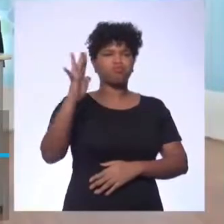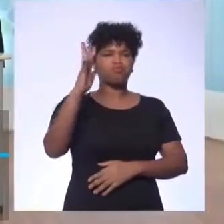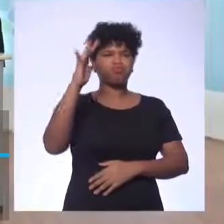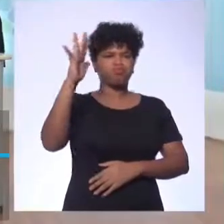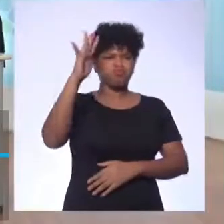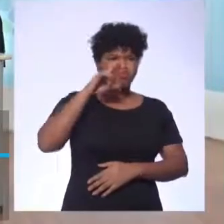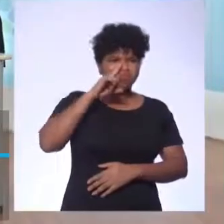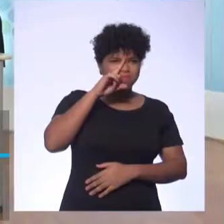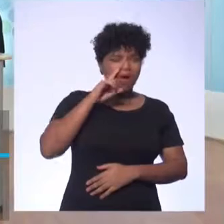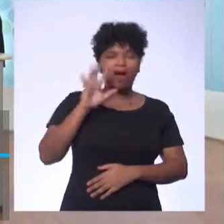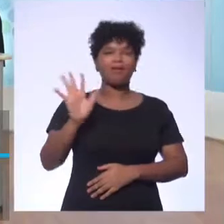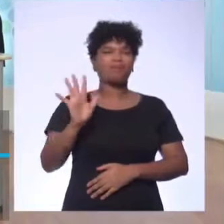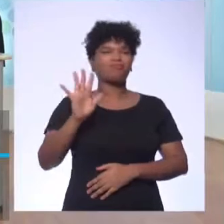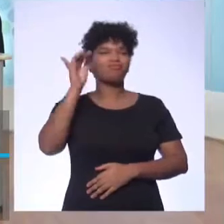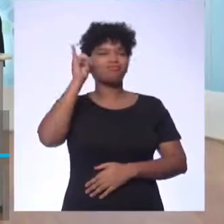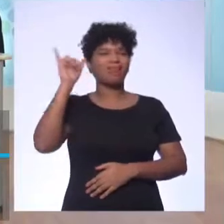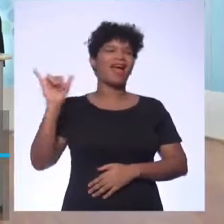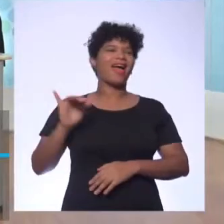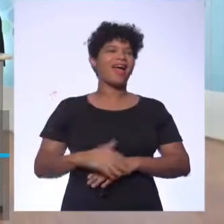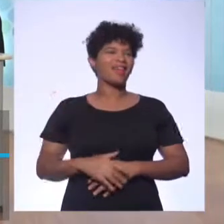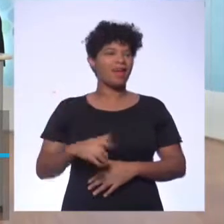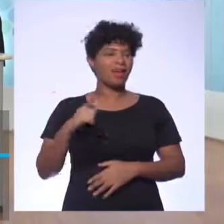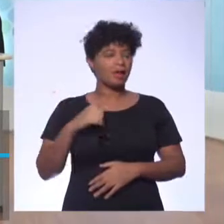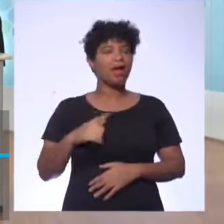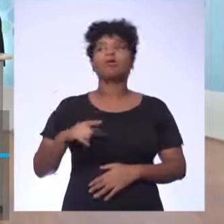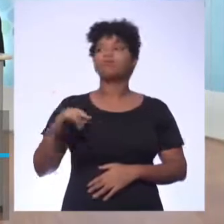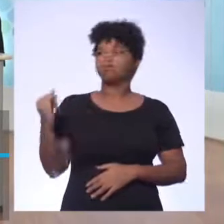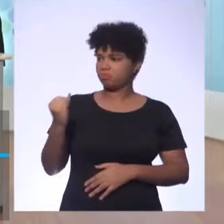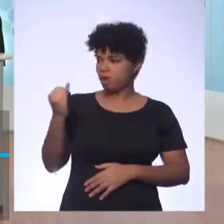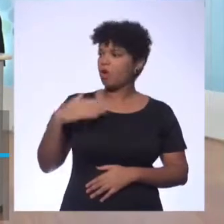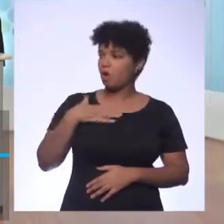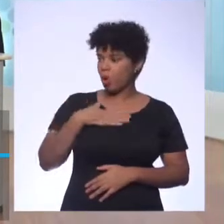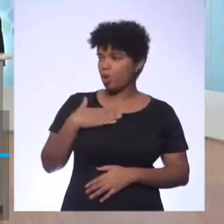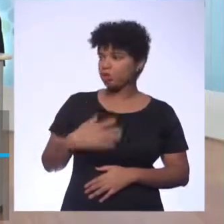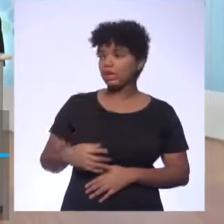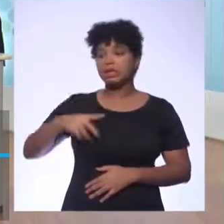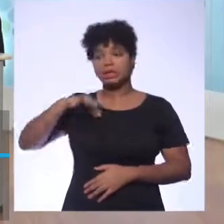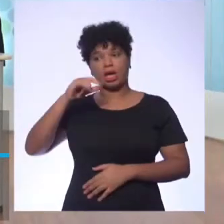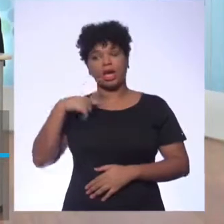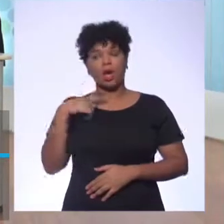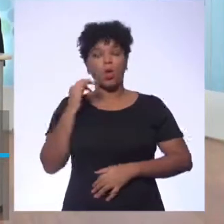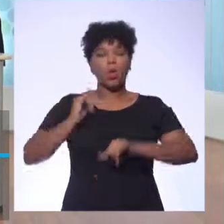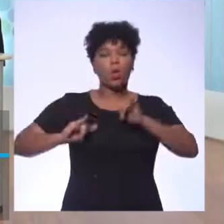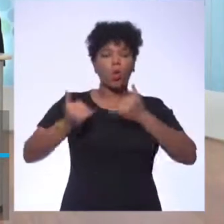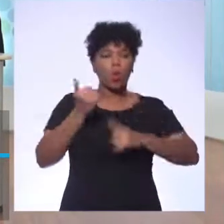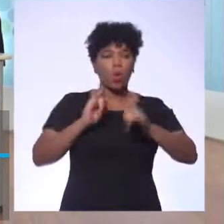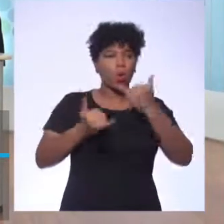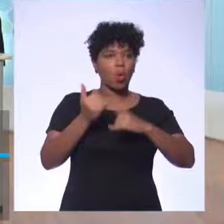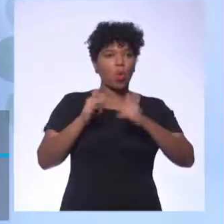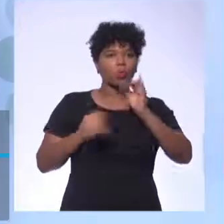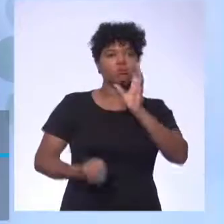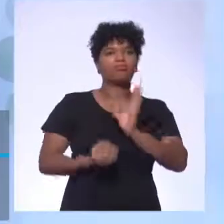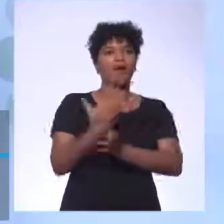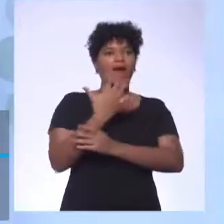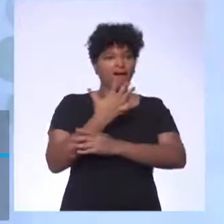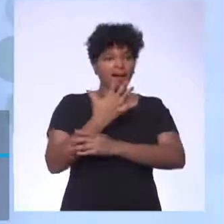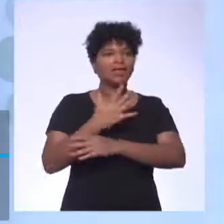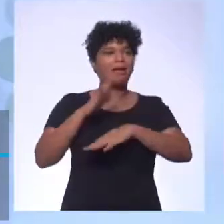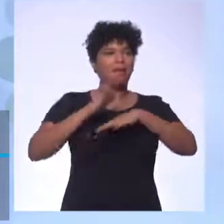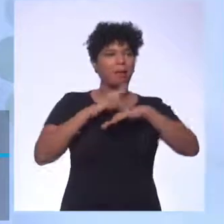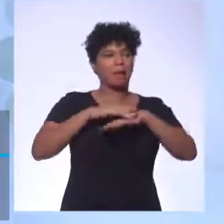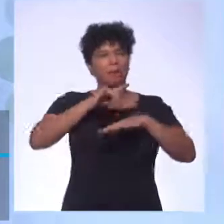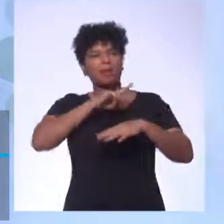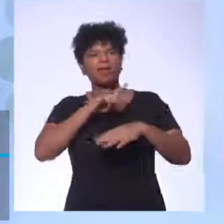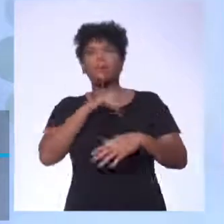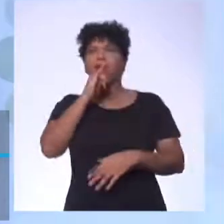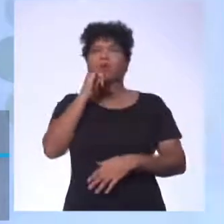né? Então, quando eu produzo energia, né? Principalmente aí, se a gente pensar